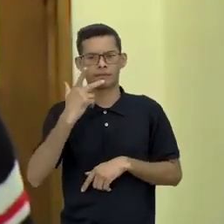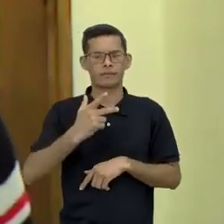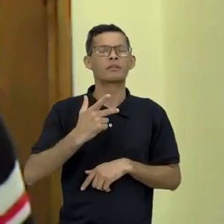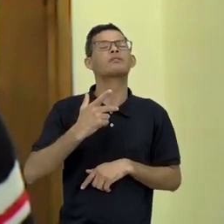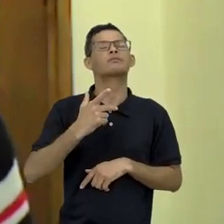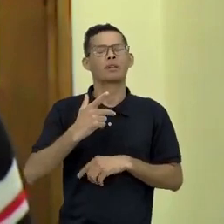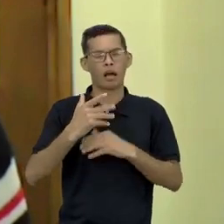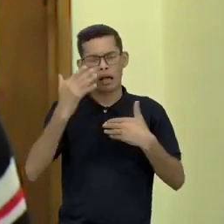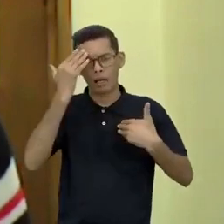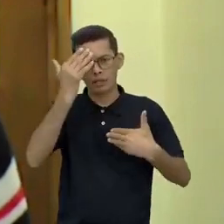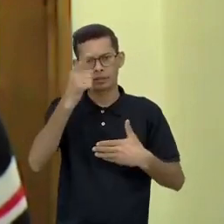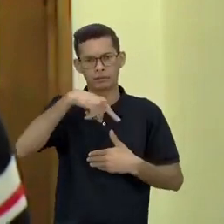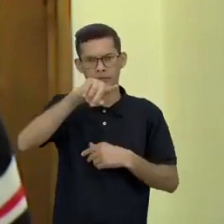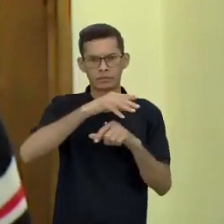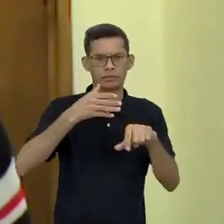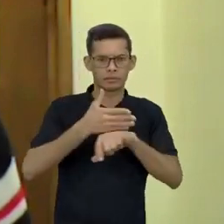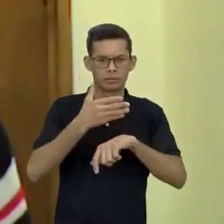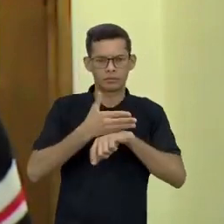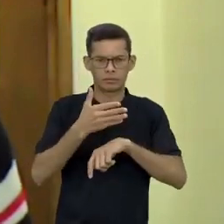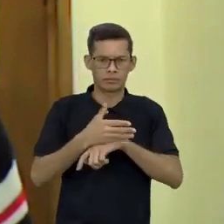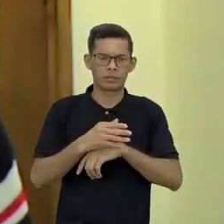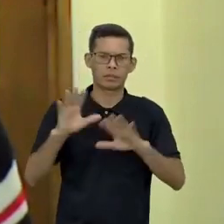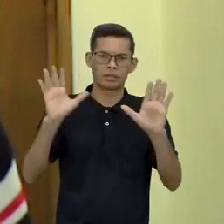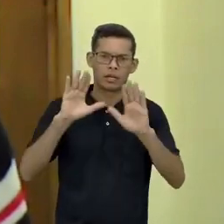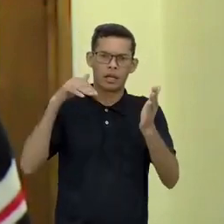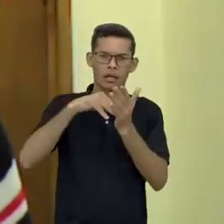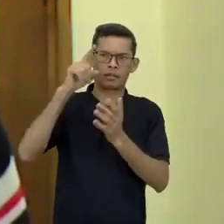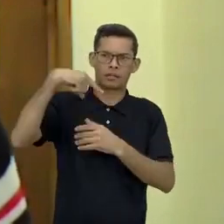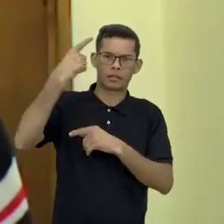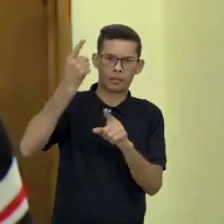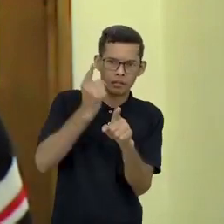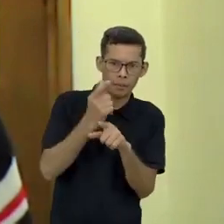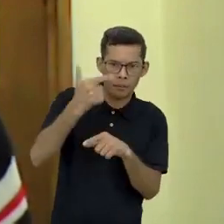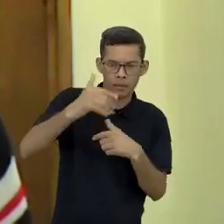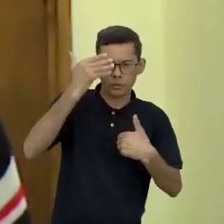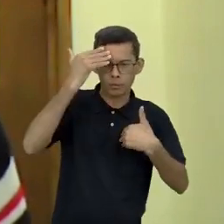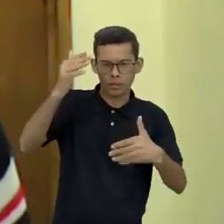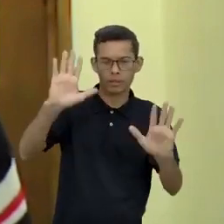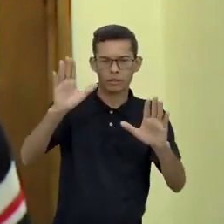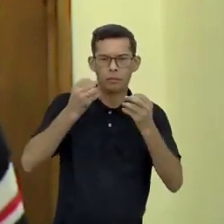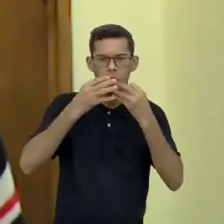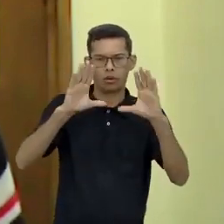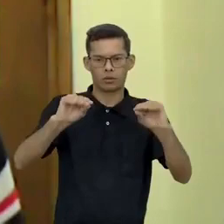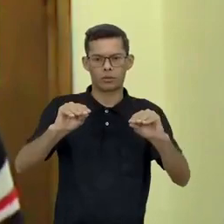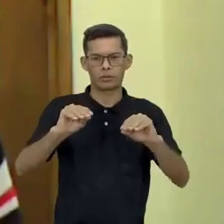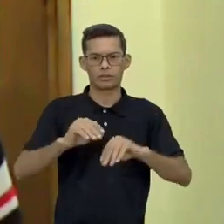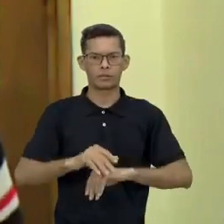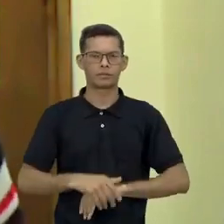agradeço aí a participação e até um próximo encontro. Muito obrigada. Boa noite.